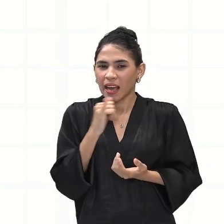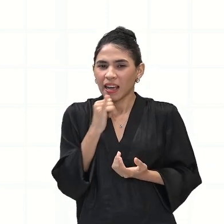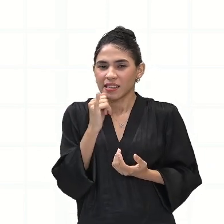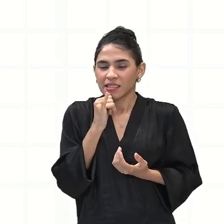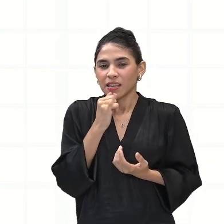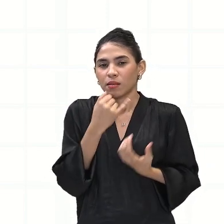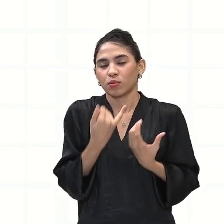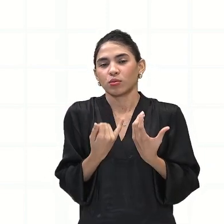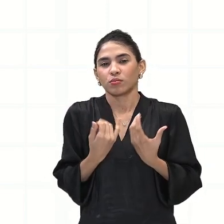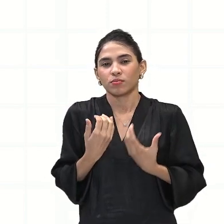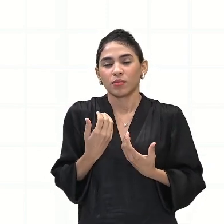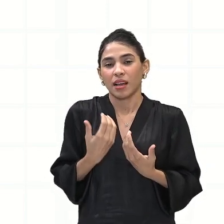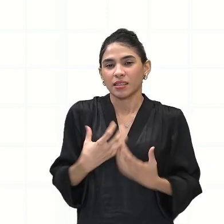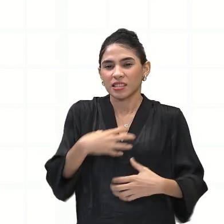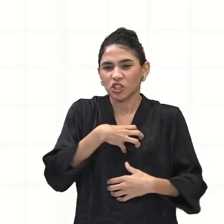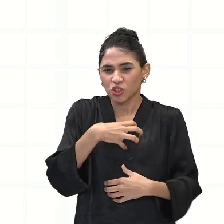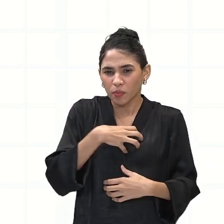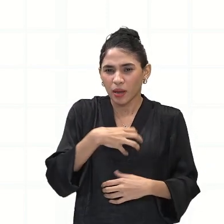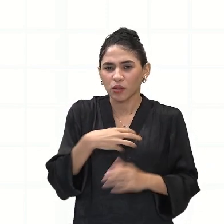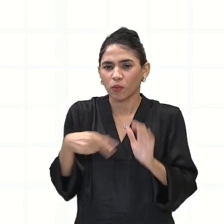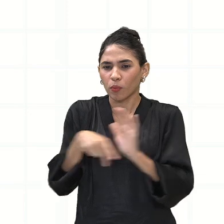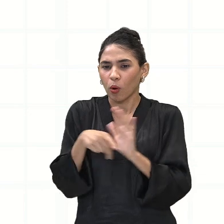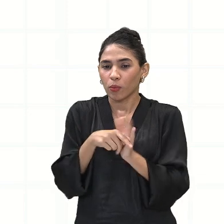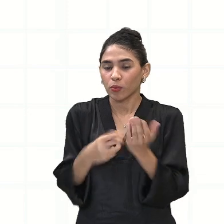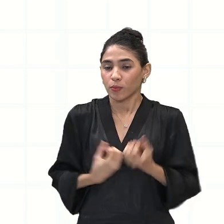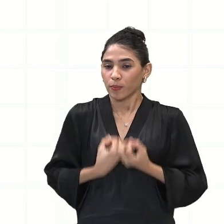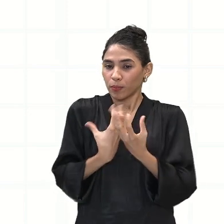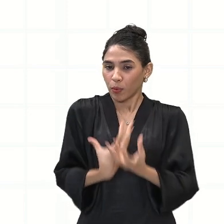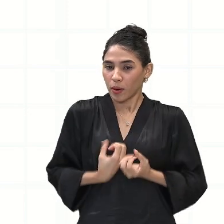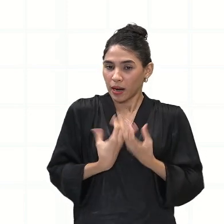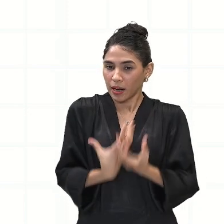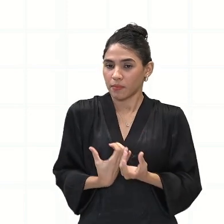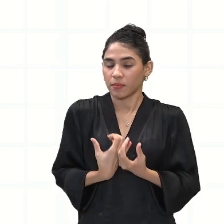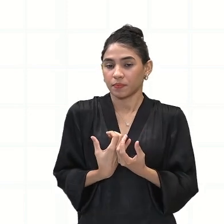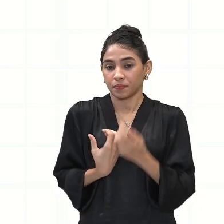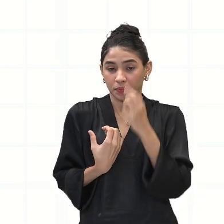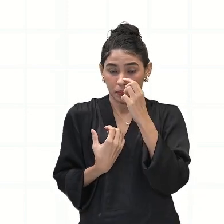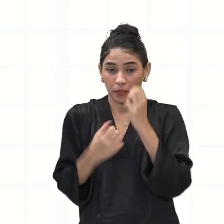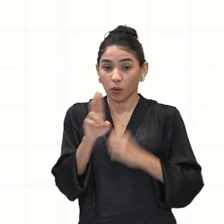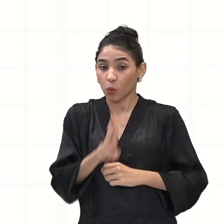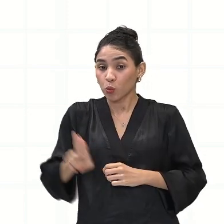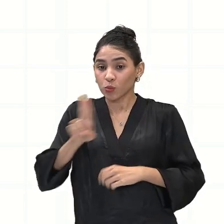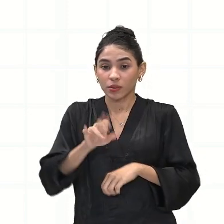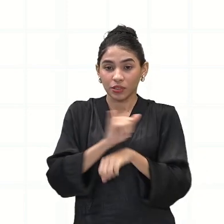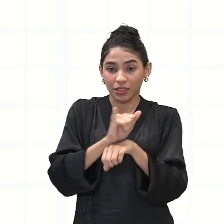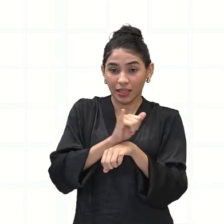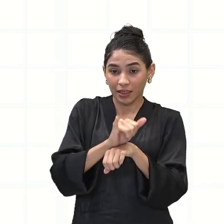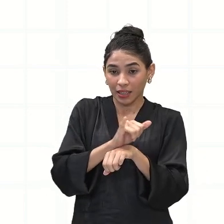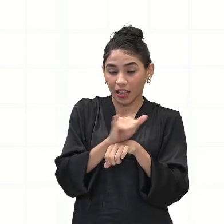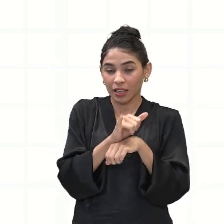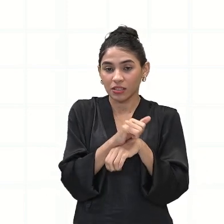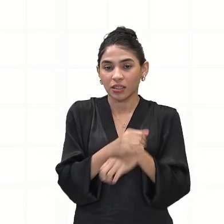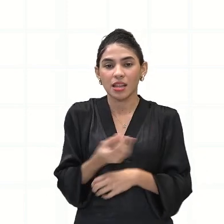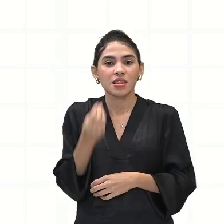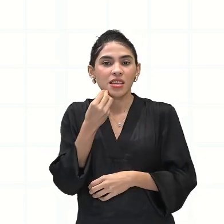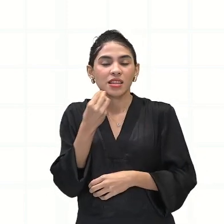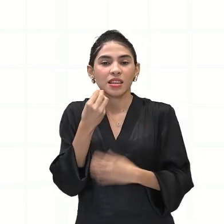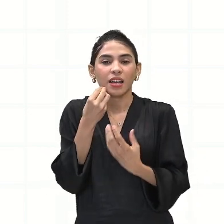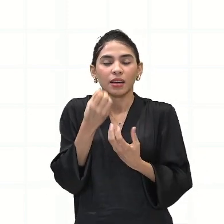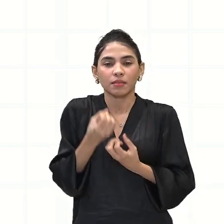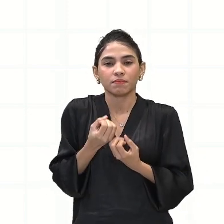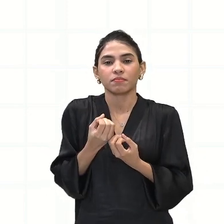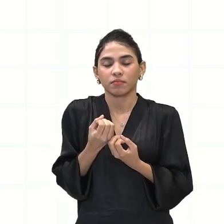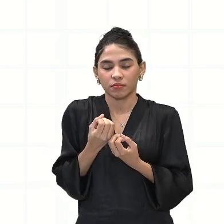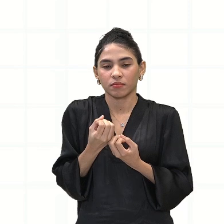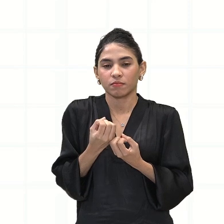violão. Percebam como o nosso artista ele vai se valer, ele vai utilizar essa estratégia para passar